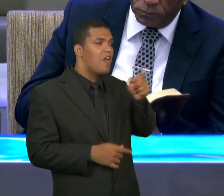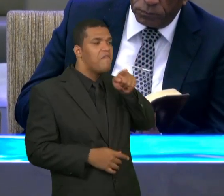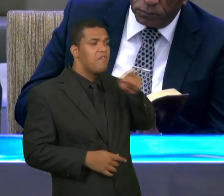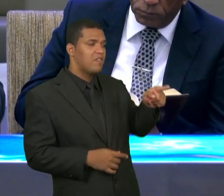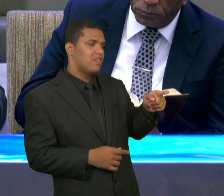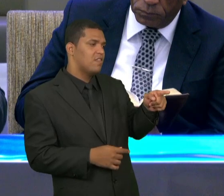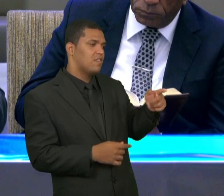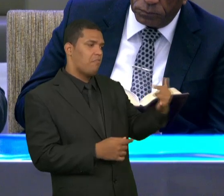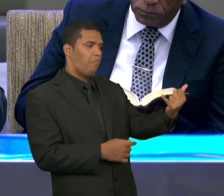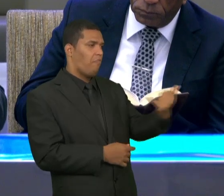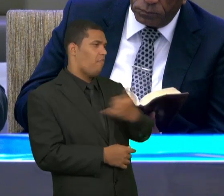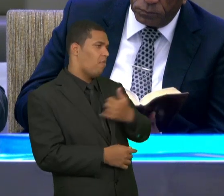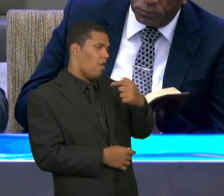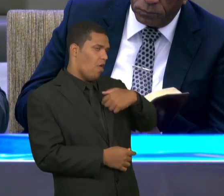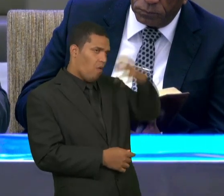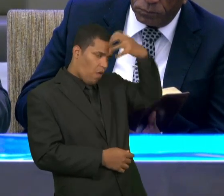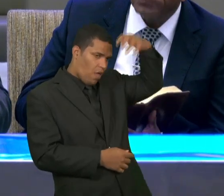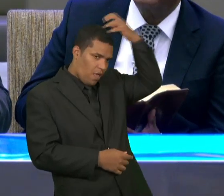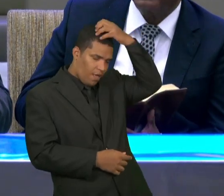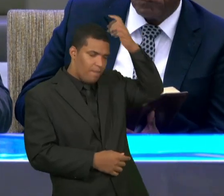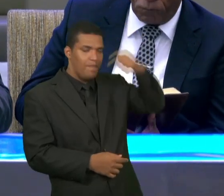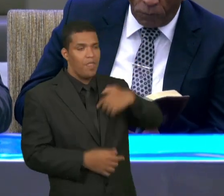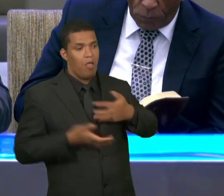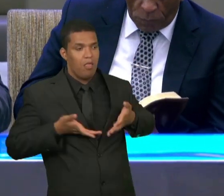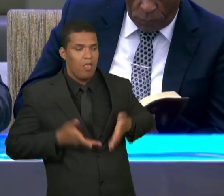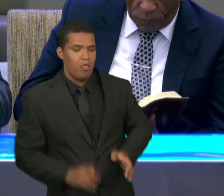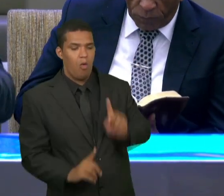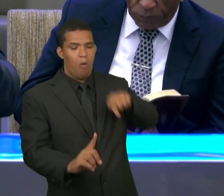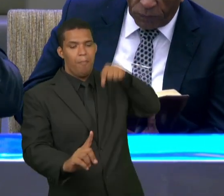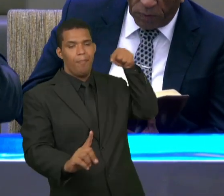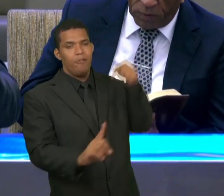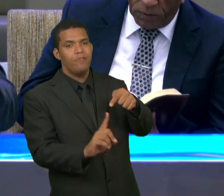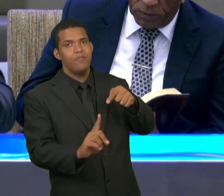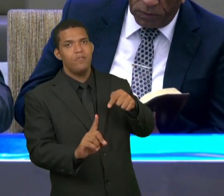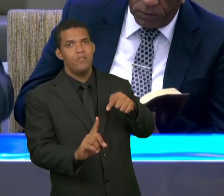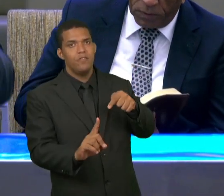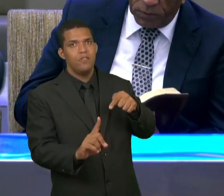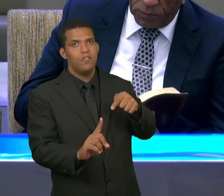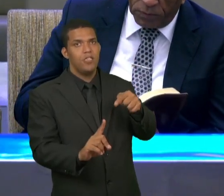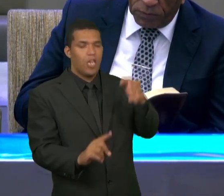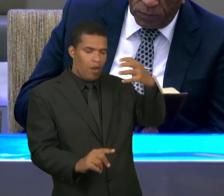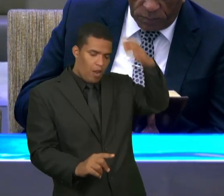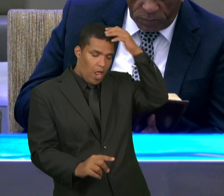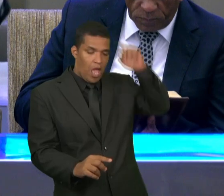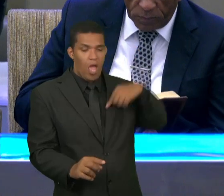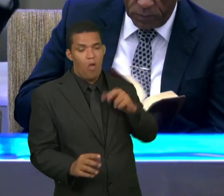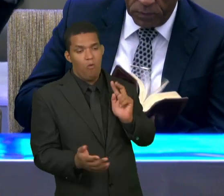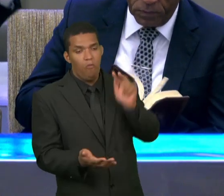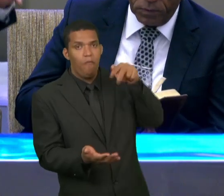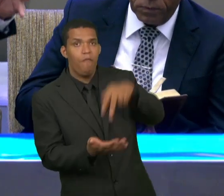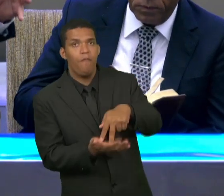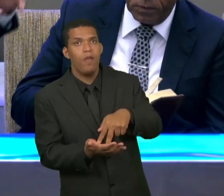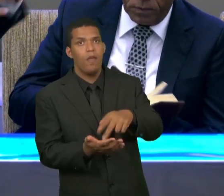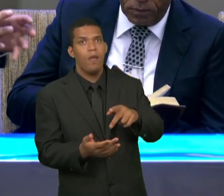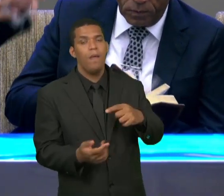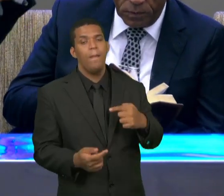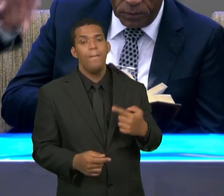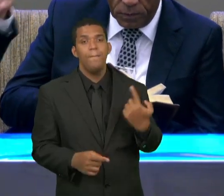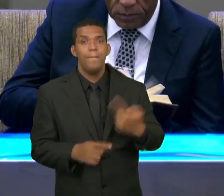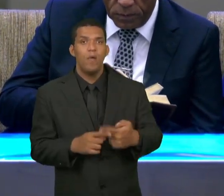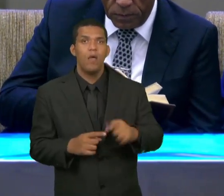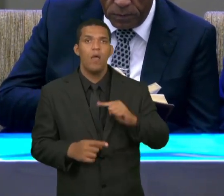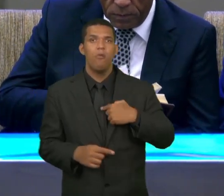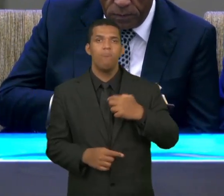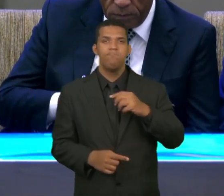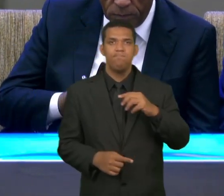Eu para isso nasci. E para isso vim. Escute, você tem que entender que Deus